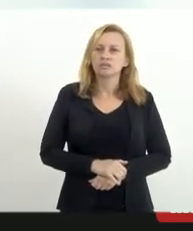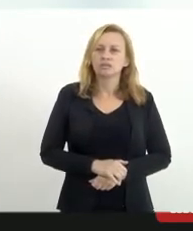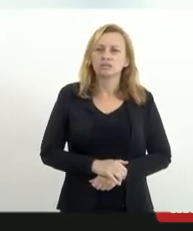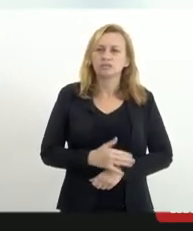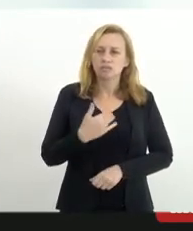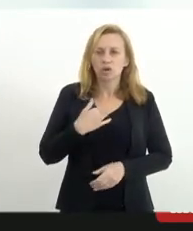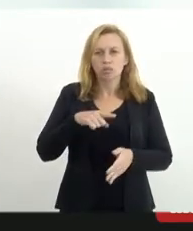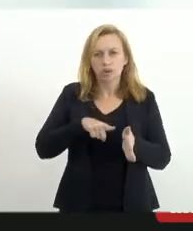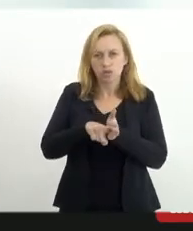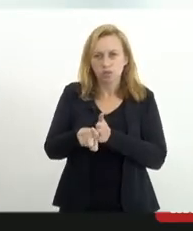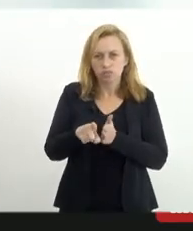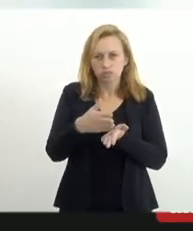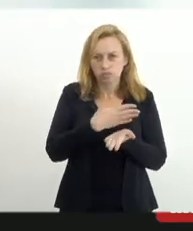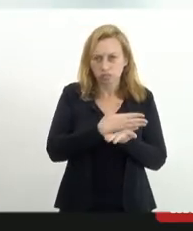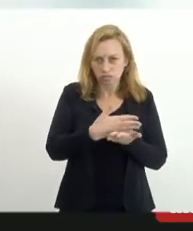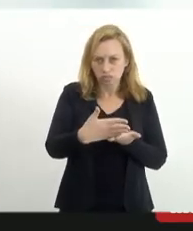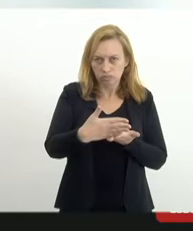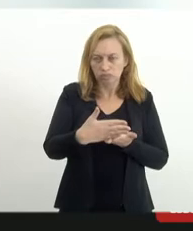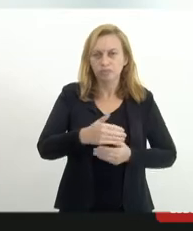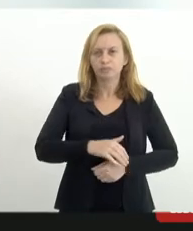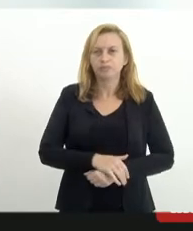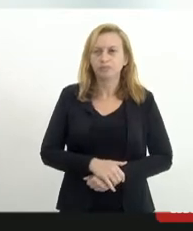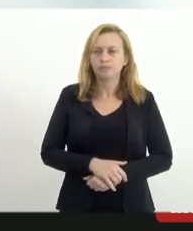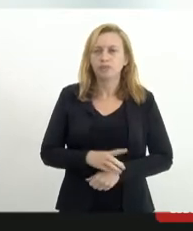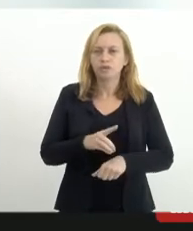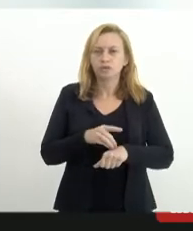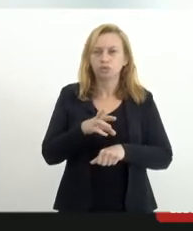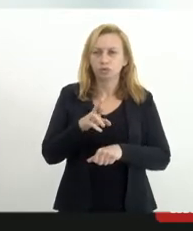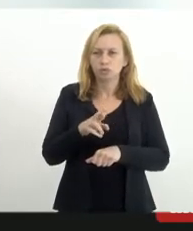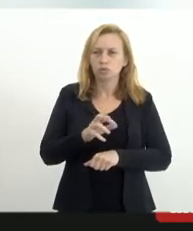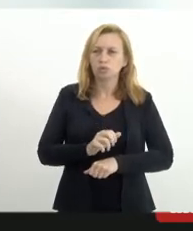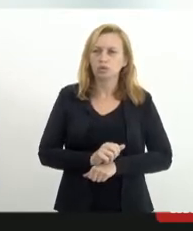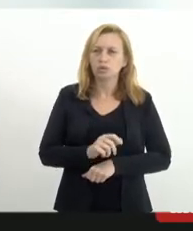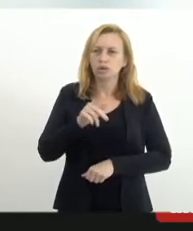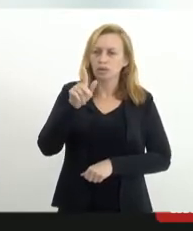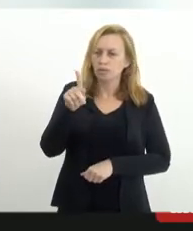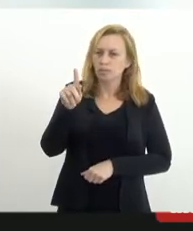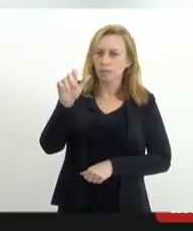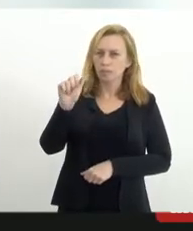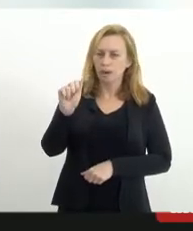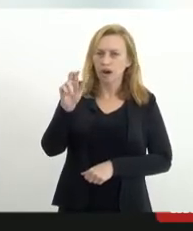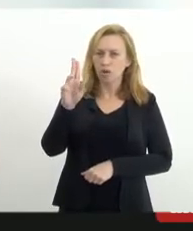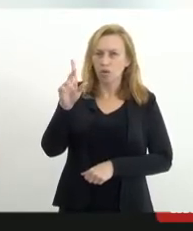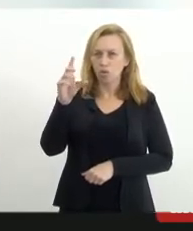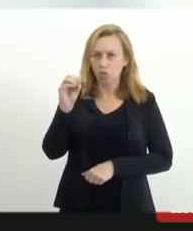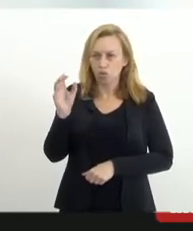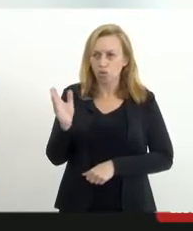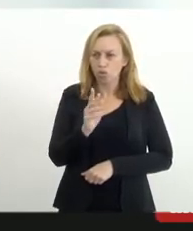eu pergunto inicialmente ao doutor Paulo Henrique,